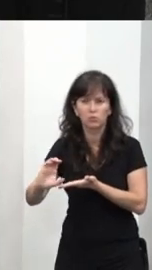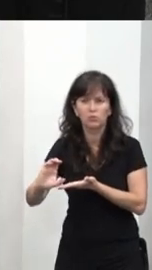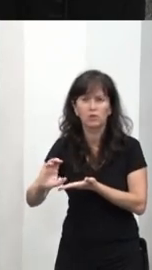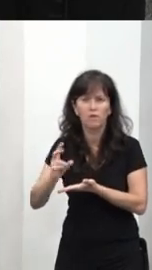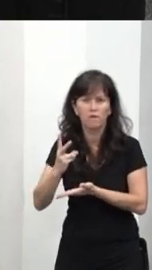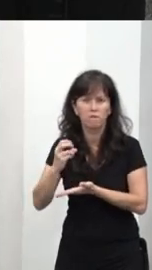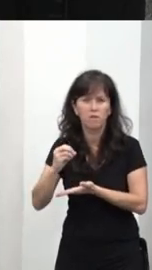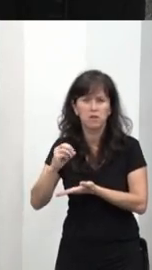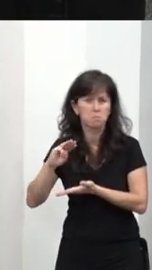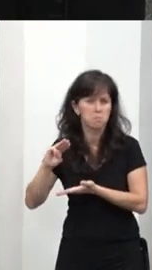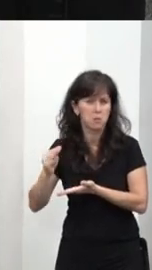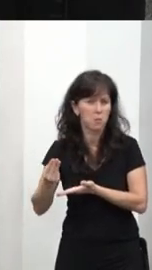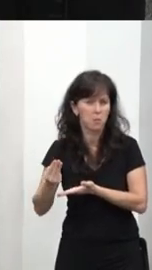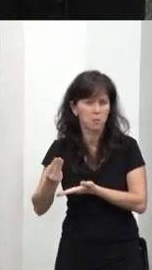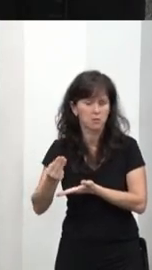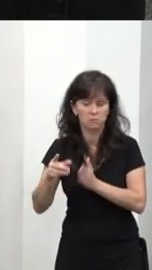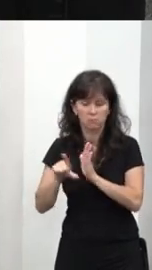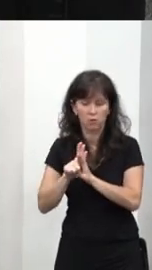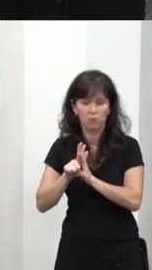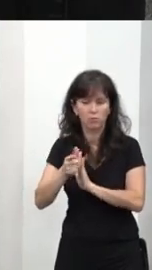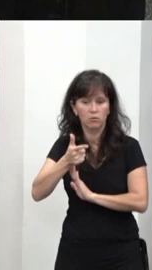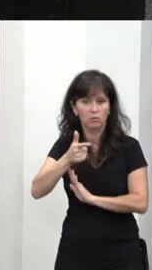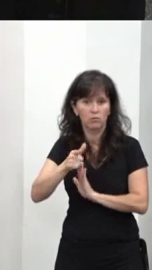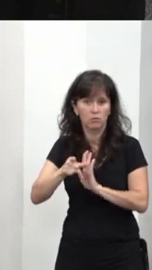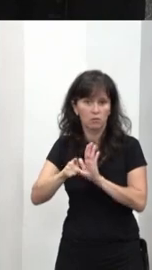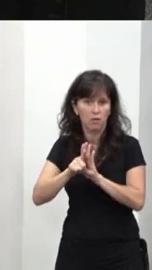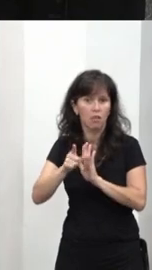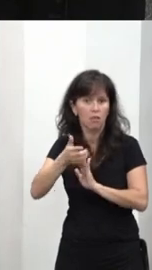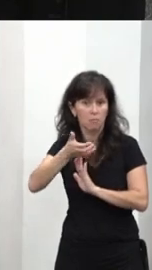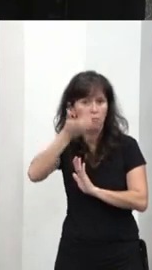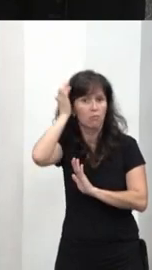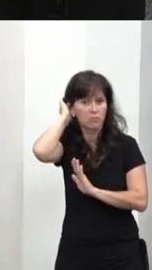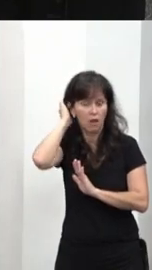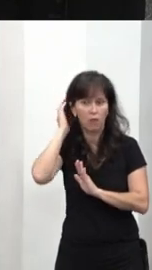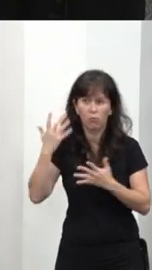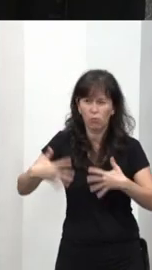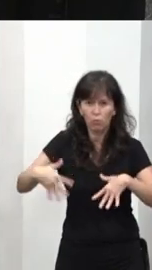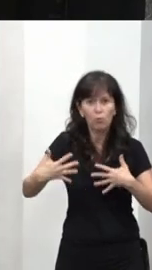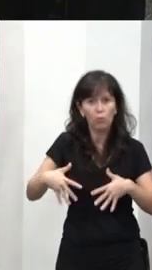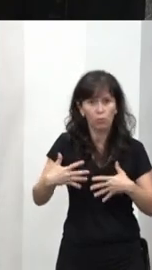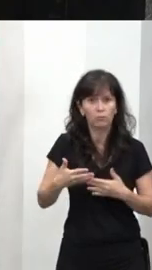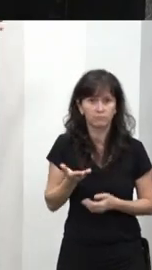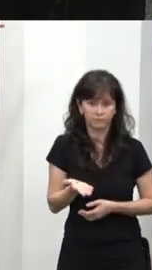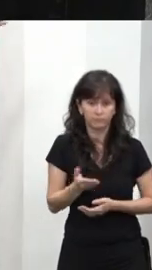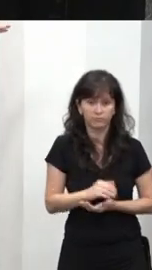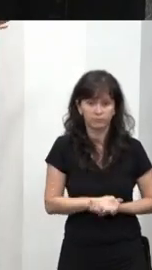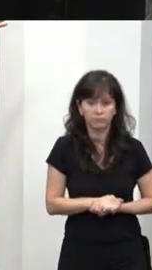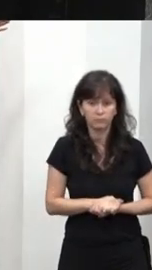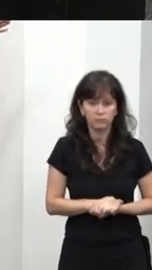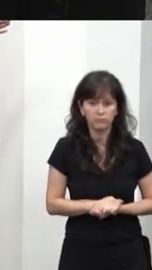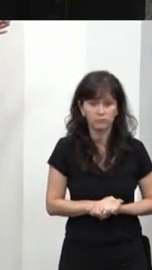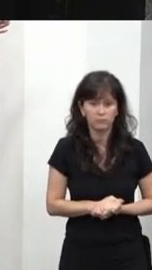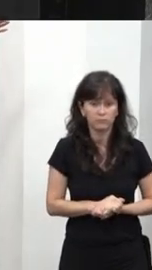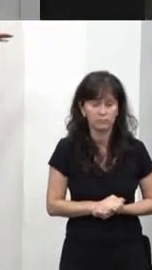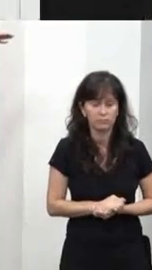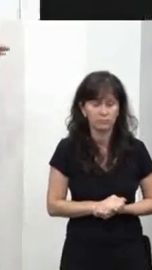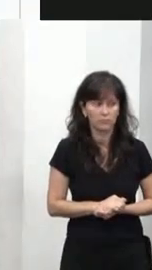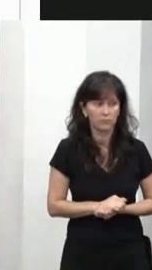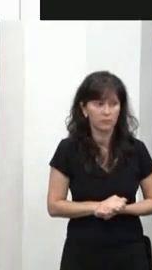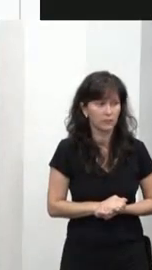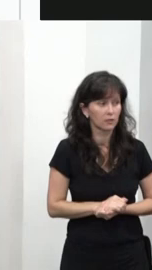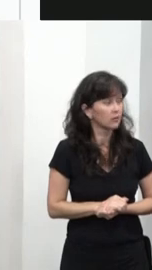né o potencial que isso tem então dentro do aqui um diferencial